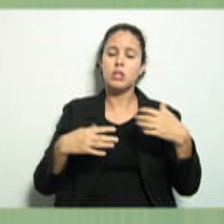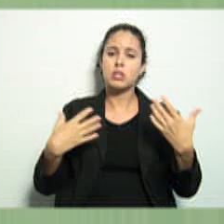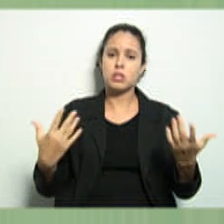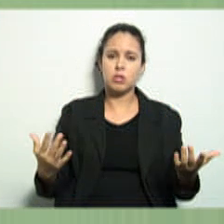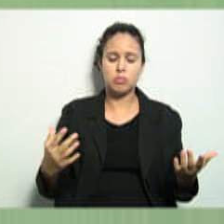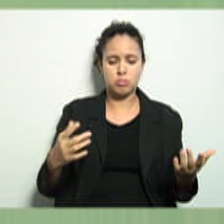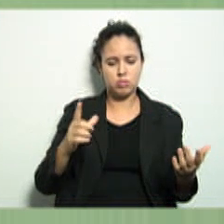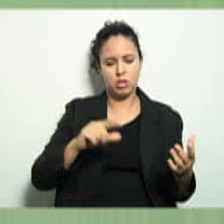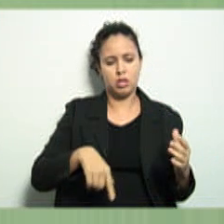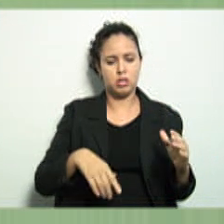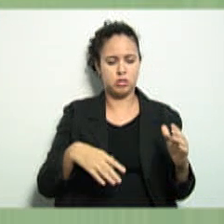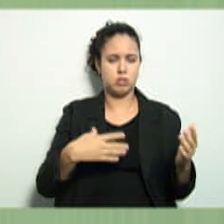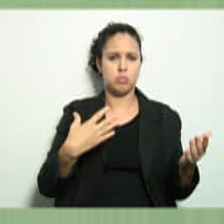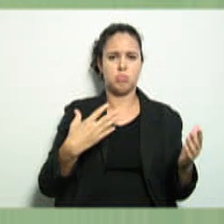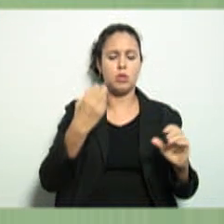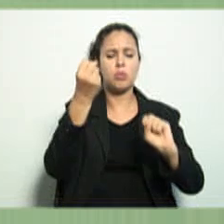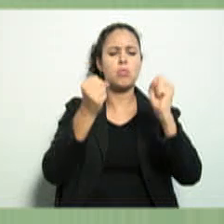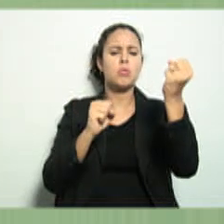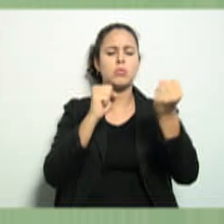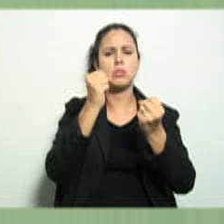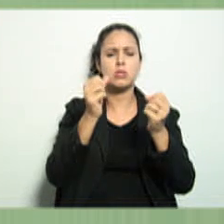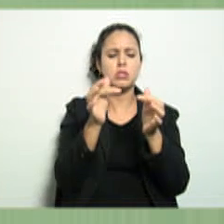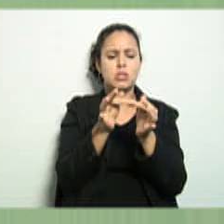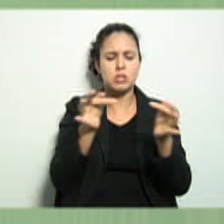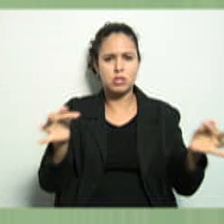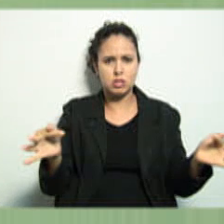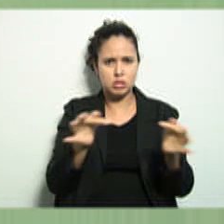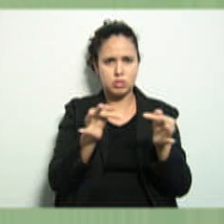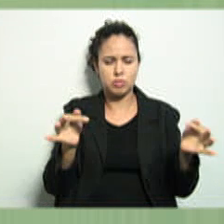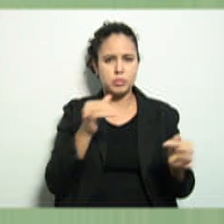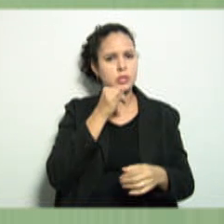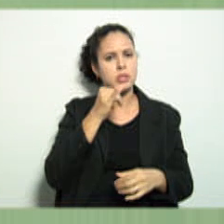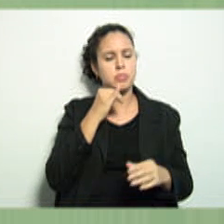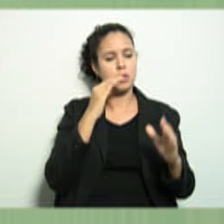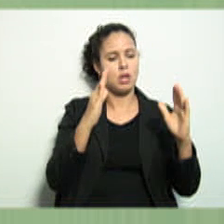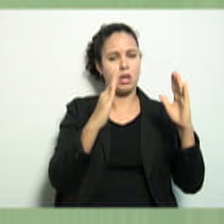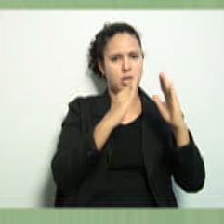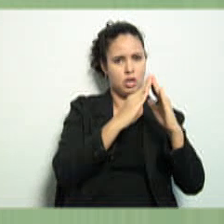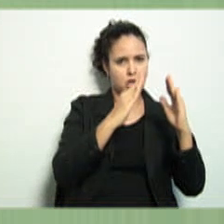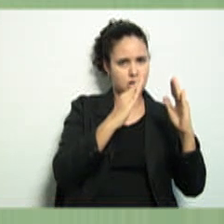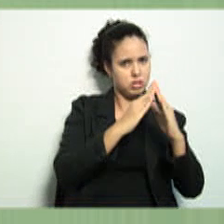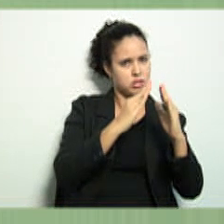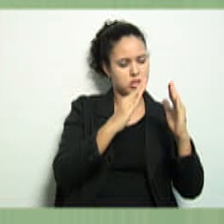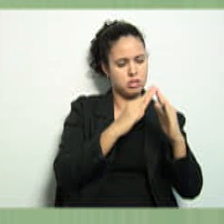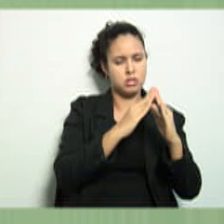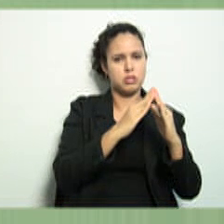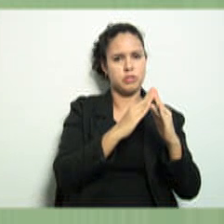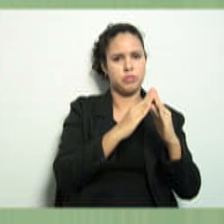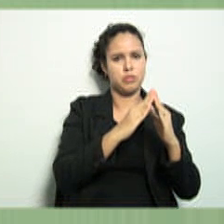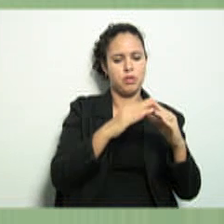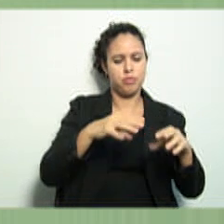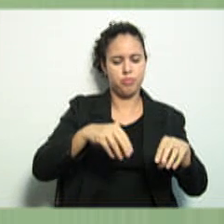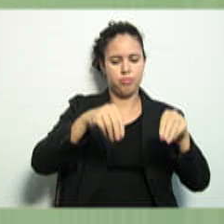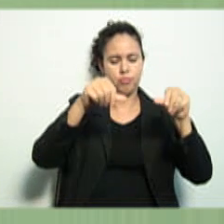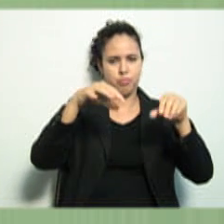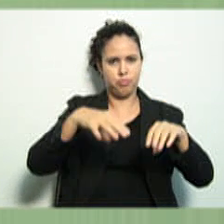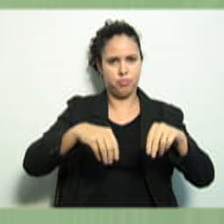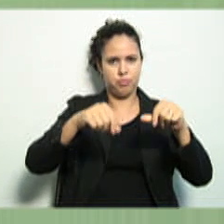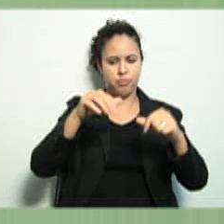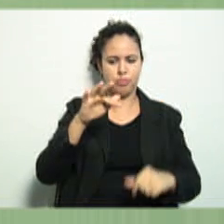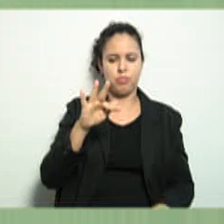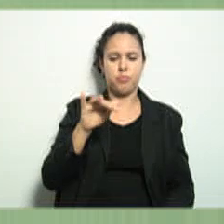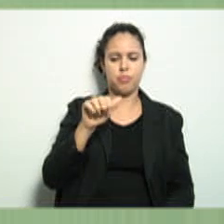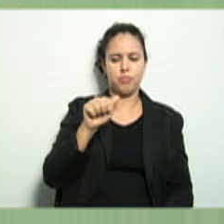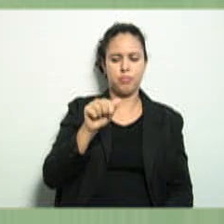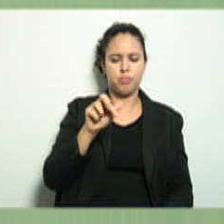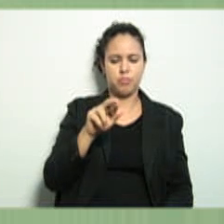uma casa de farinha que transforma mandioca em farinha é uma indústria, por mais rústica que ela seja, é uma